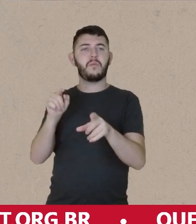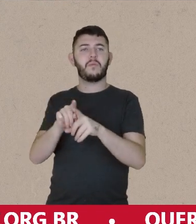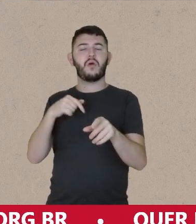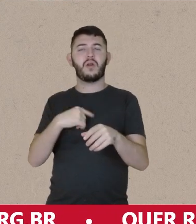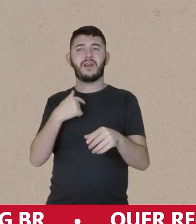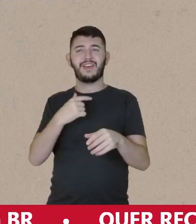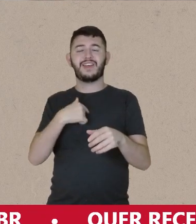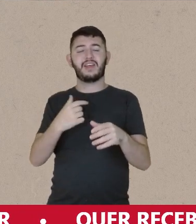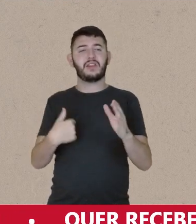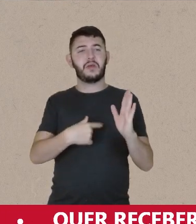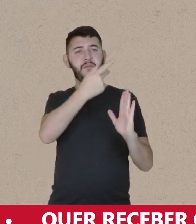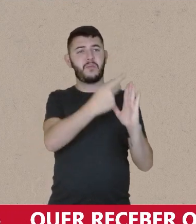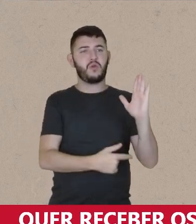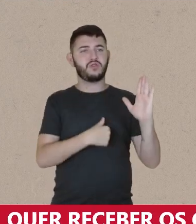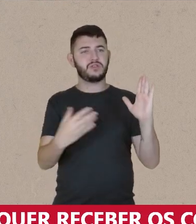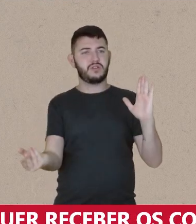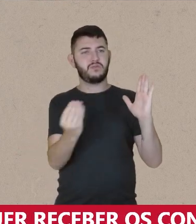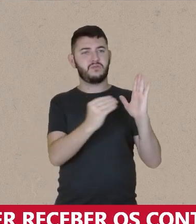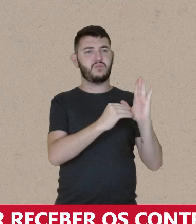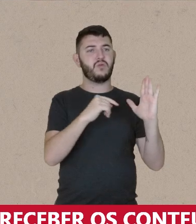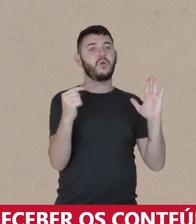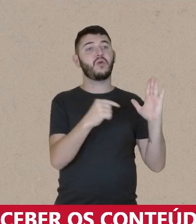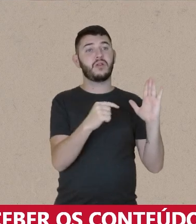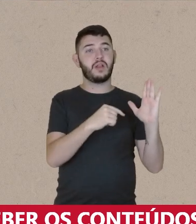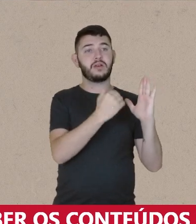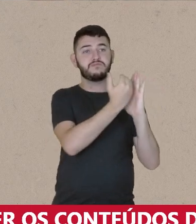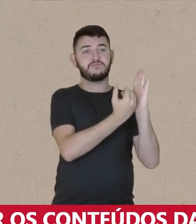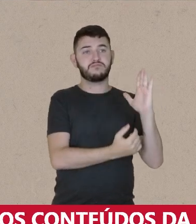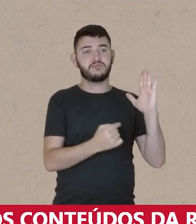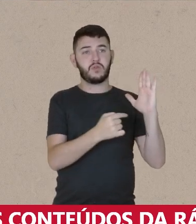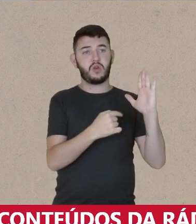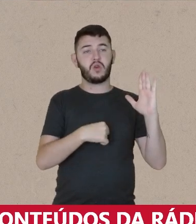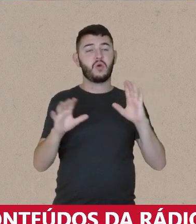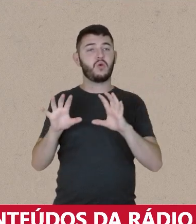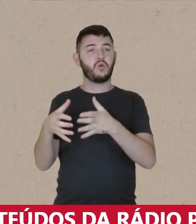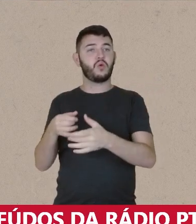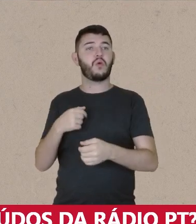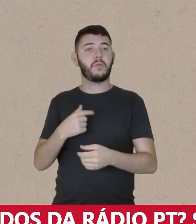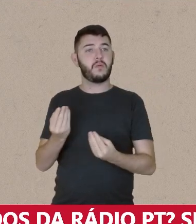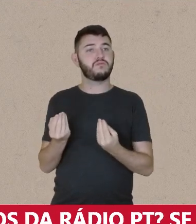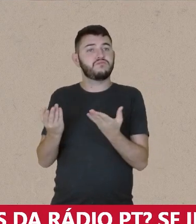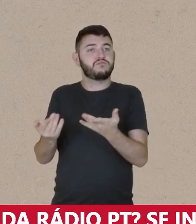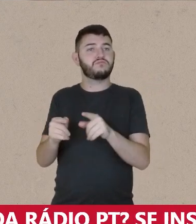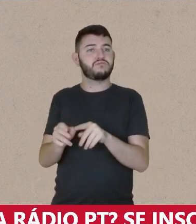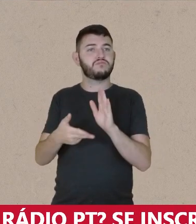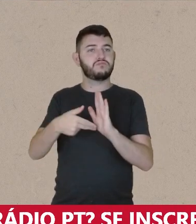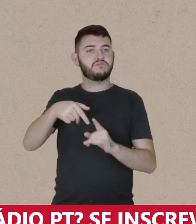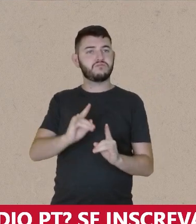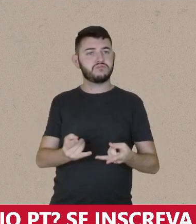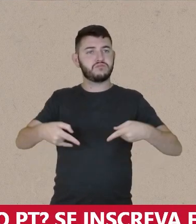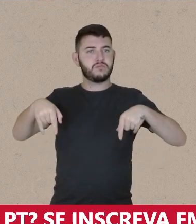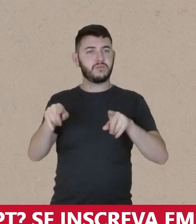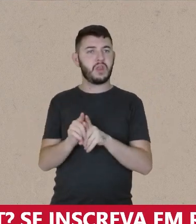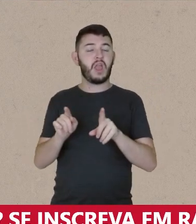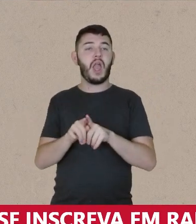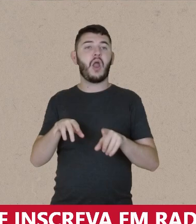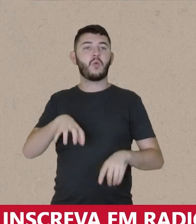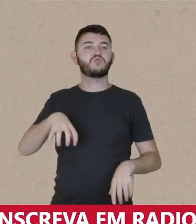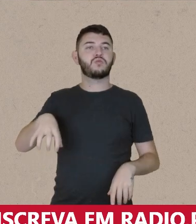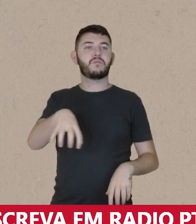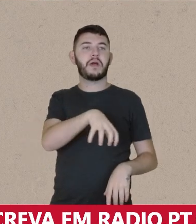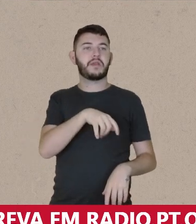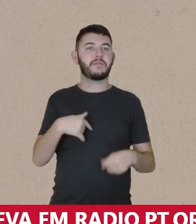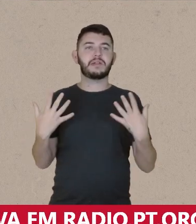essa categoria, esse segmento no projeto. Teve resistência por parte de alguns setores, mas foi